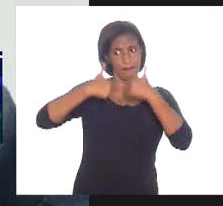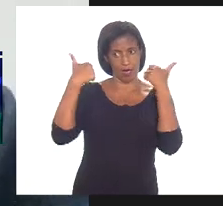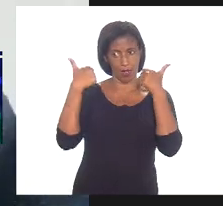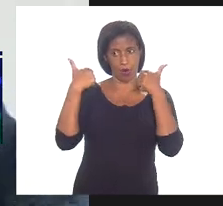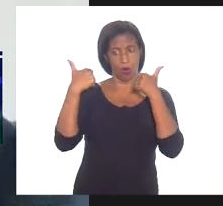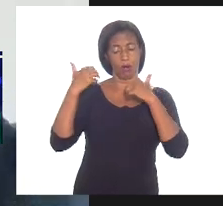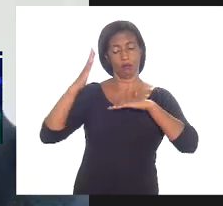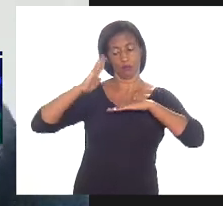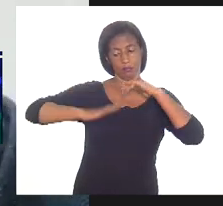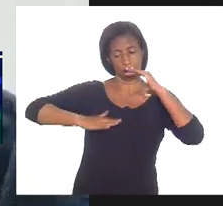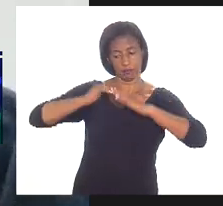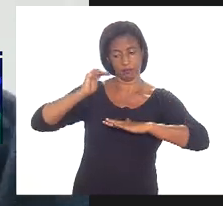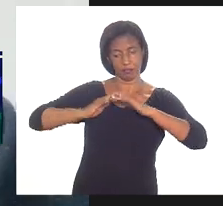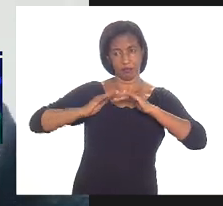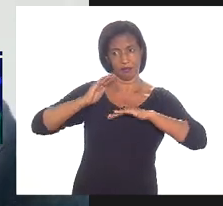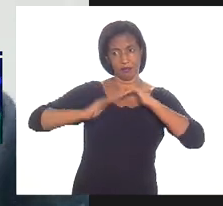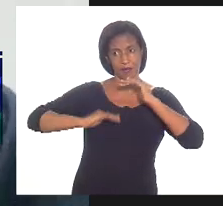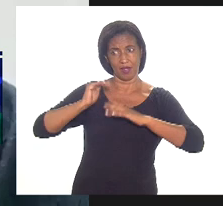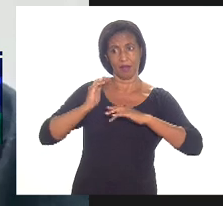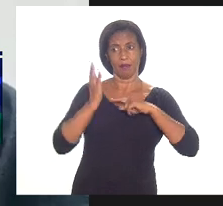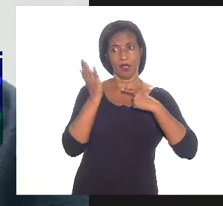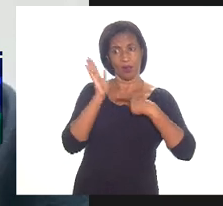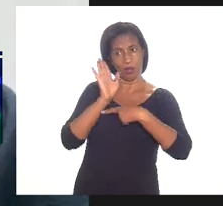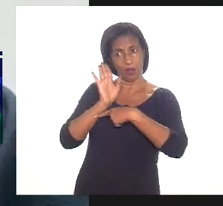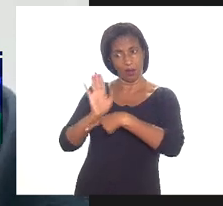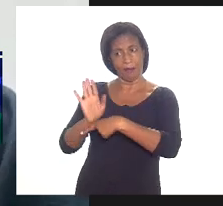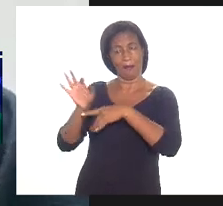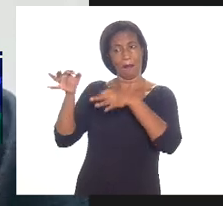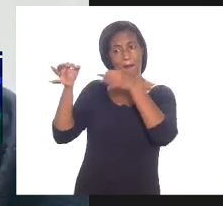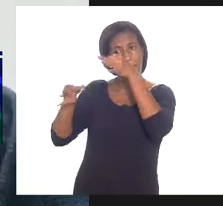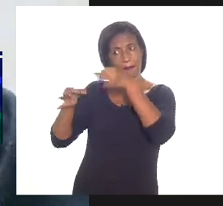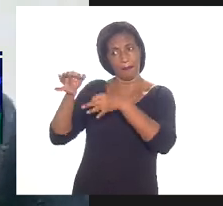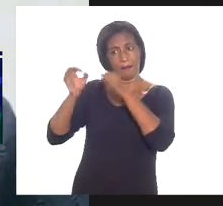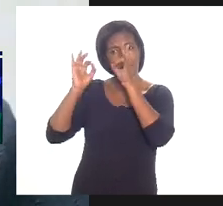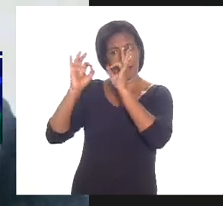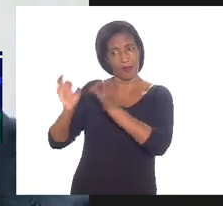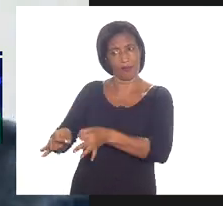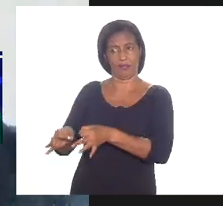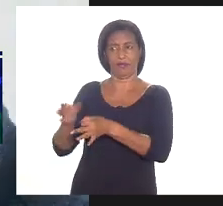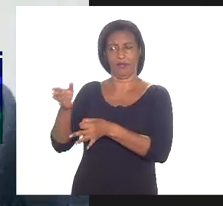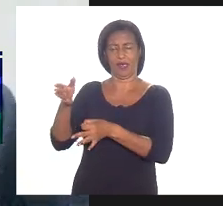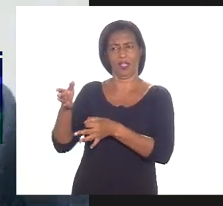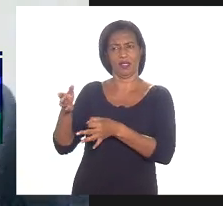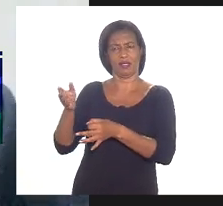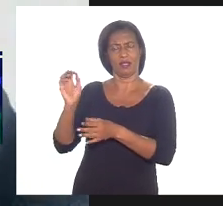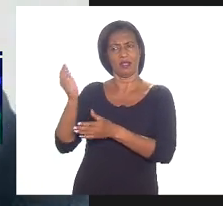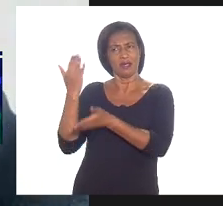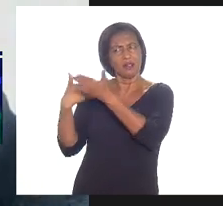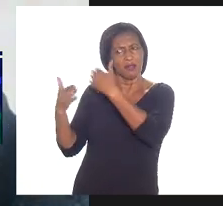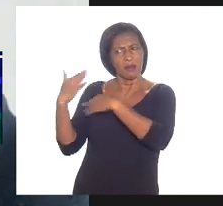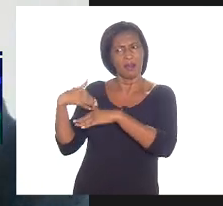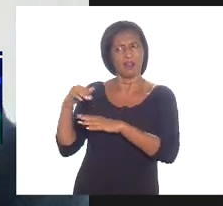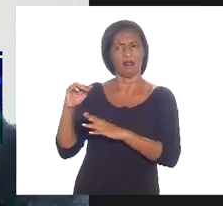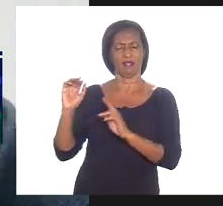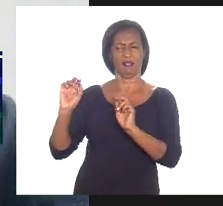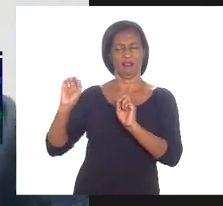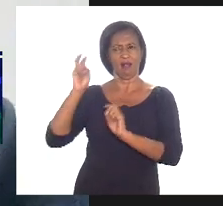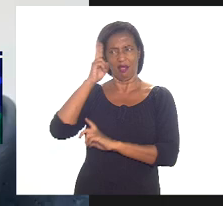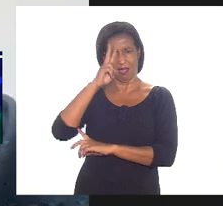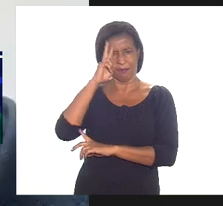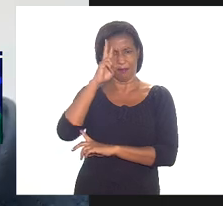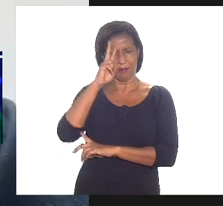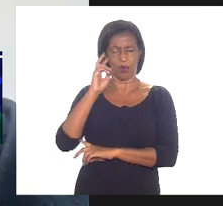eficiente para dar a correta destinação aquela casa de shows e muito alegrou o cidadão Fluminense